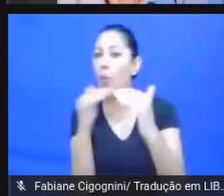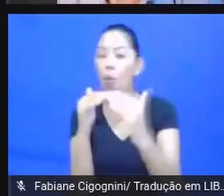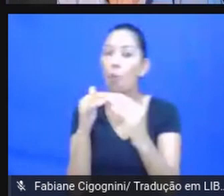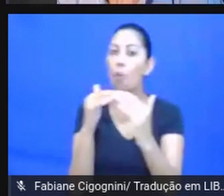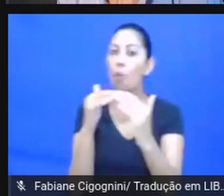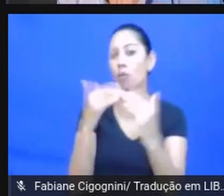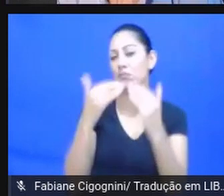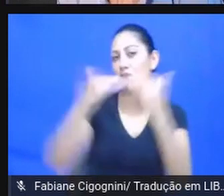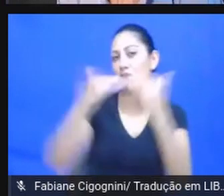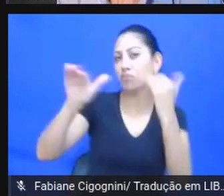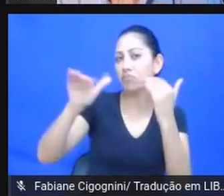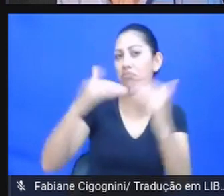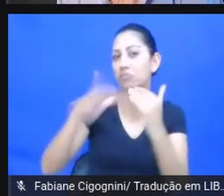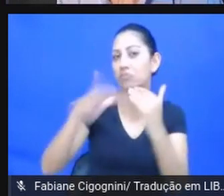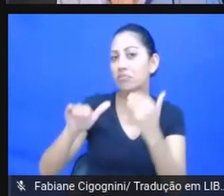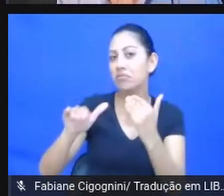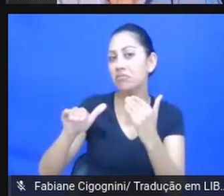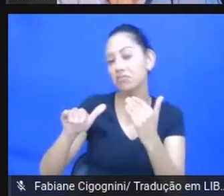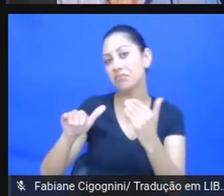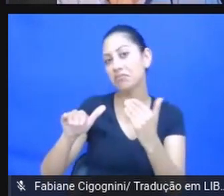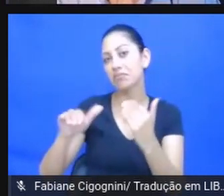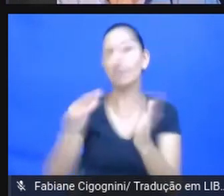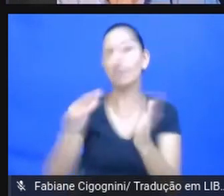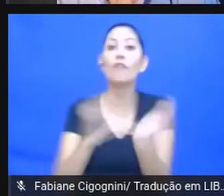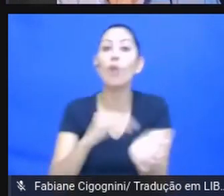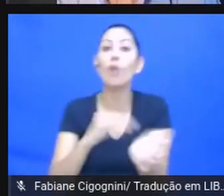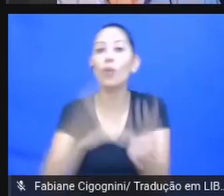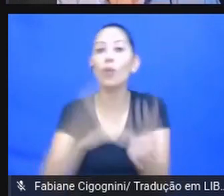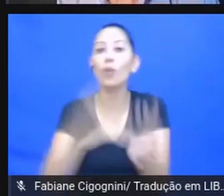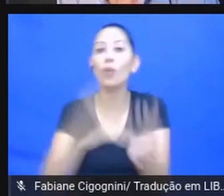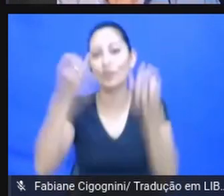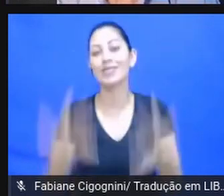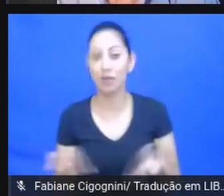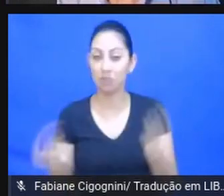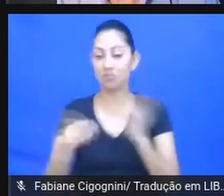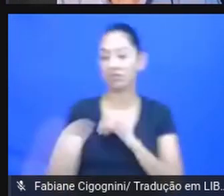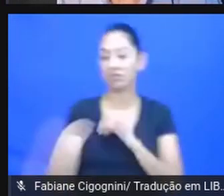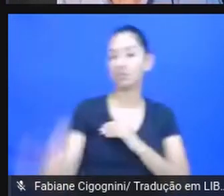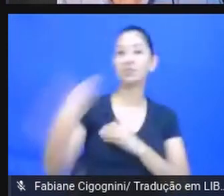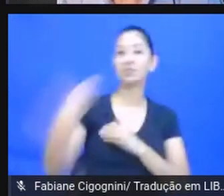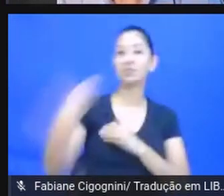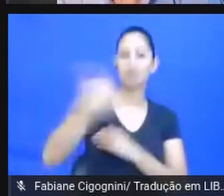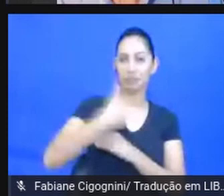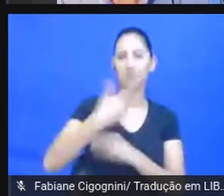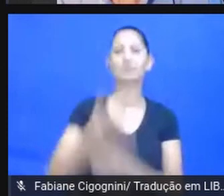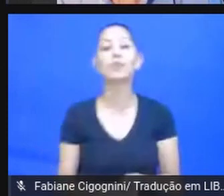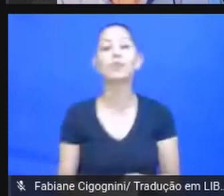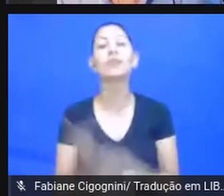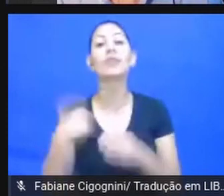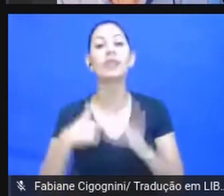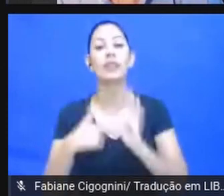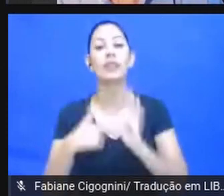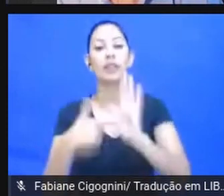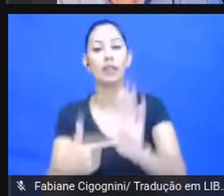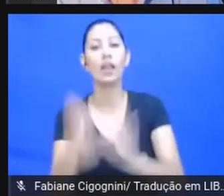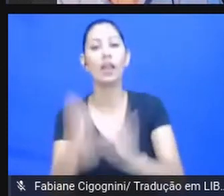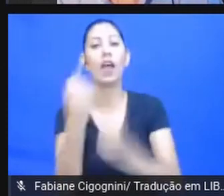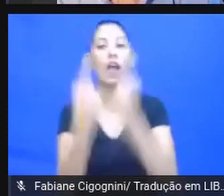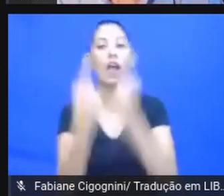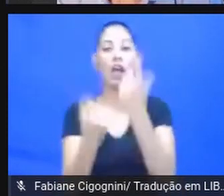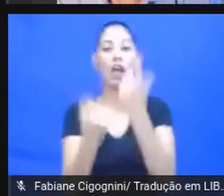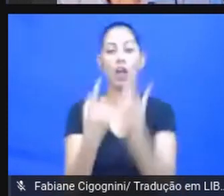eu posso ter evitado, mas alguns problemas que listei aqui, que não